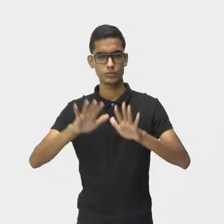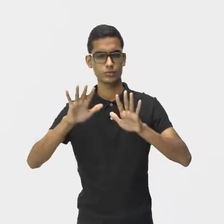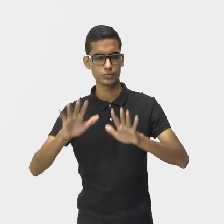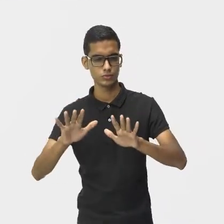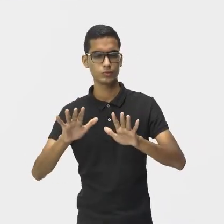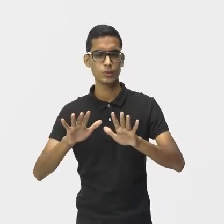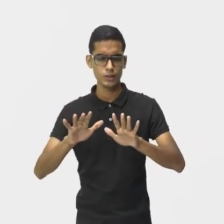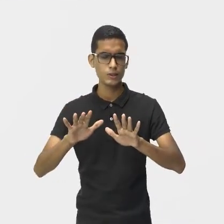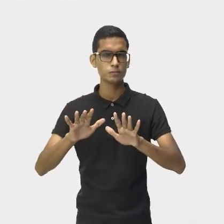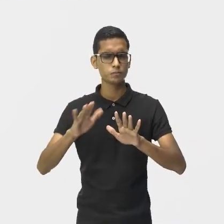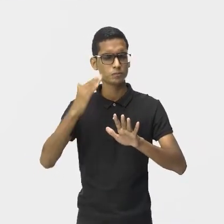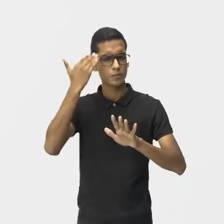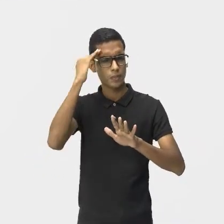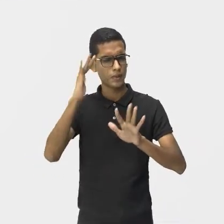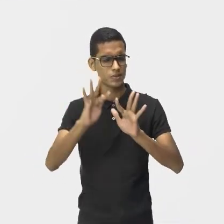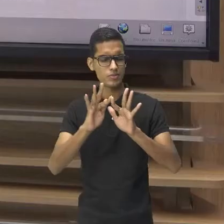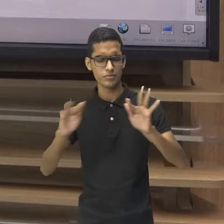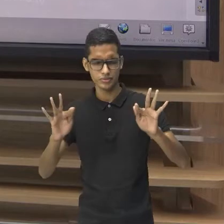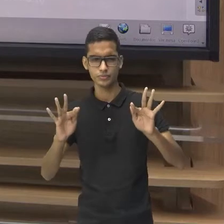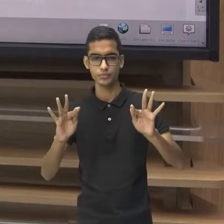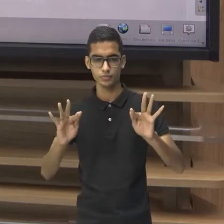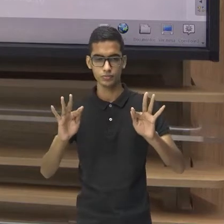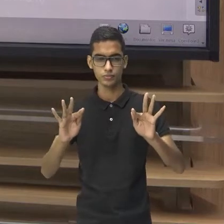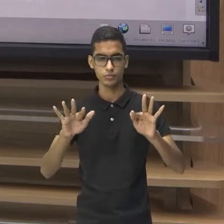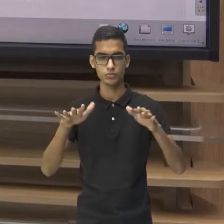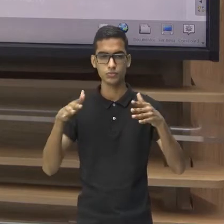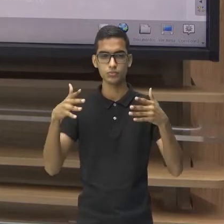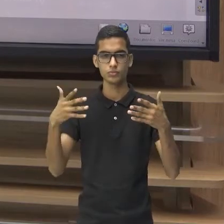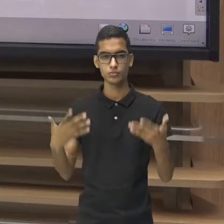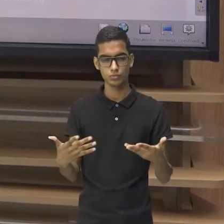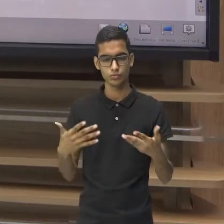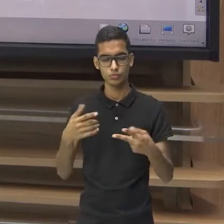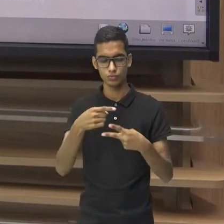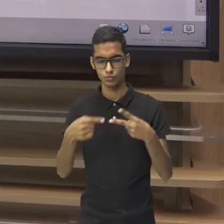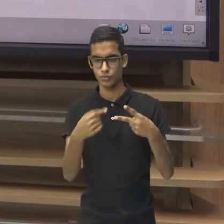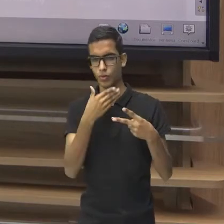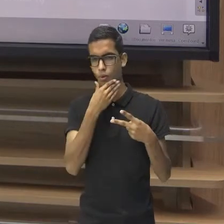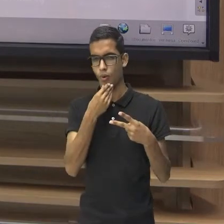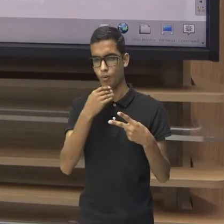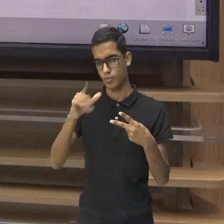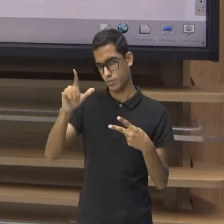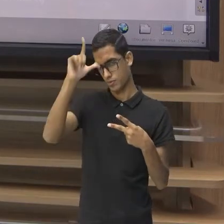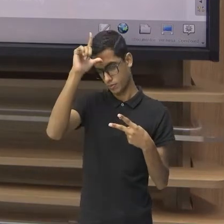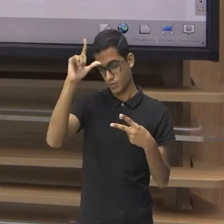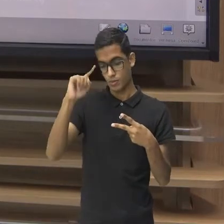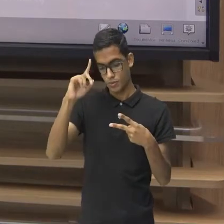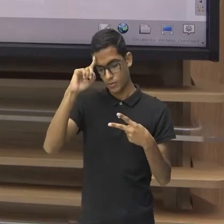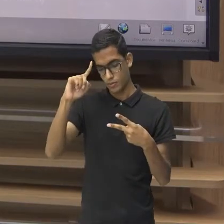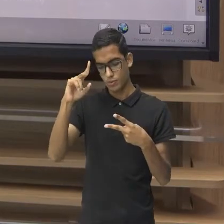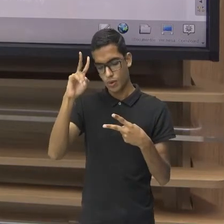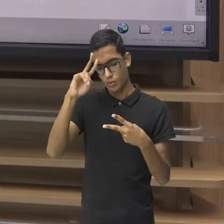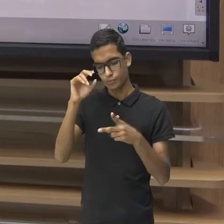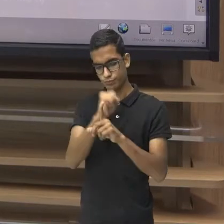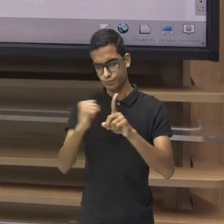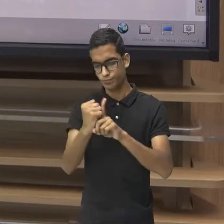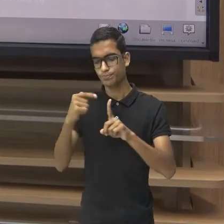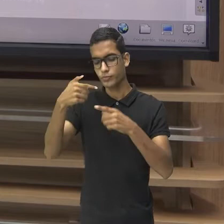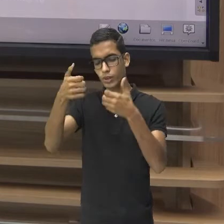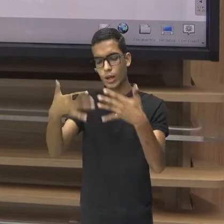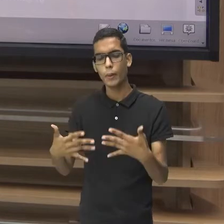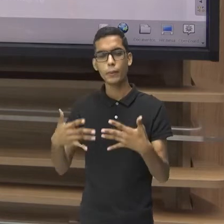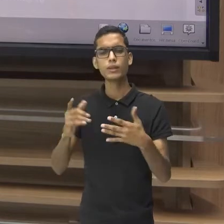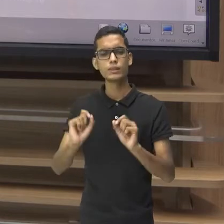aqui para entendermos isso. Quando Adorno e Horkheimer falam que a indústria cultural e